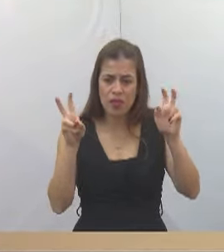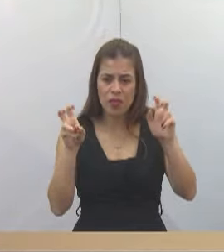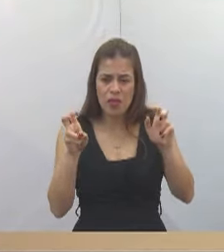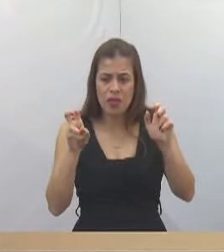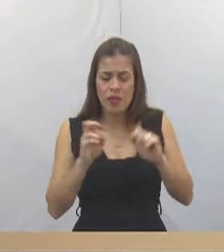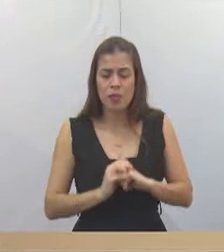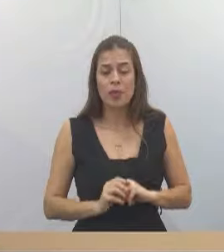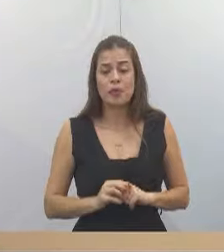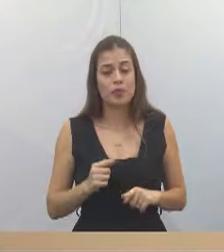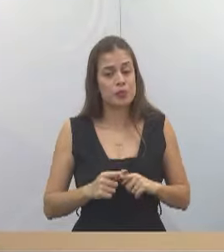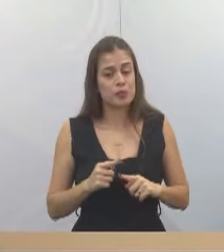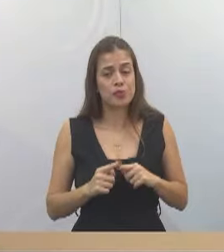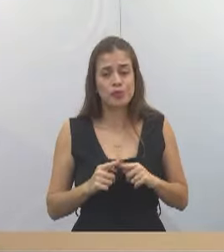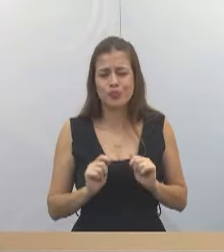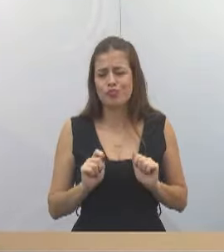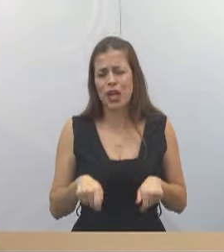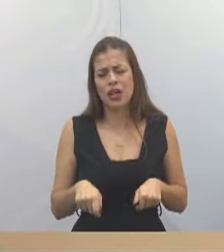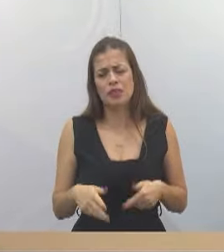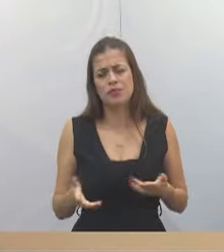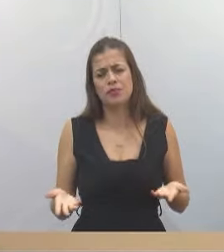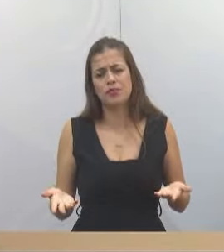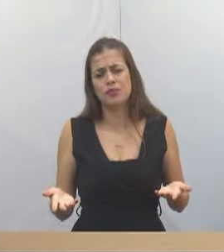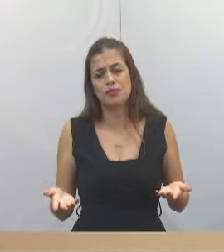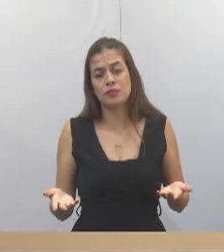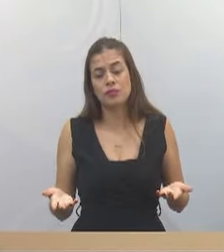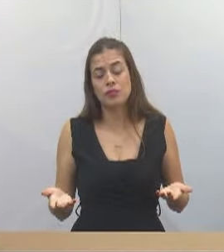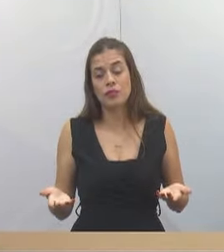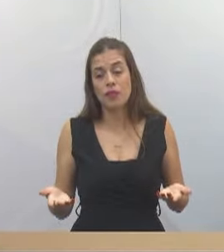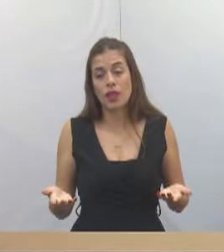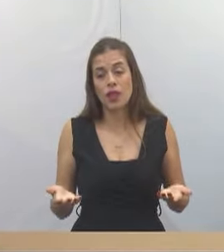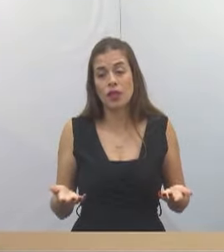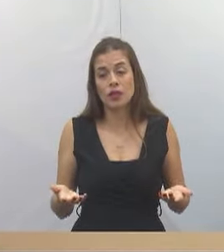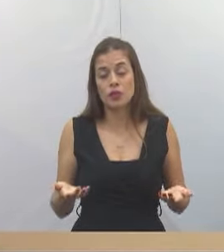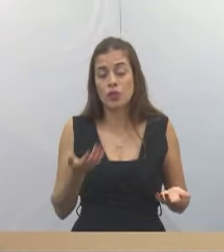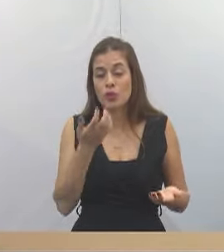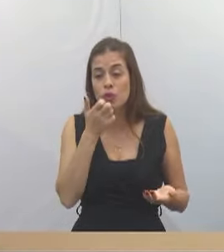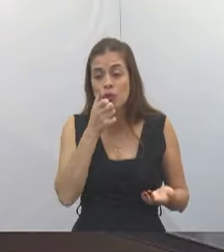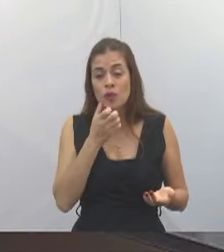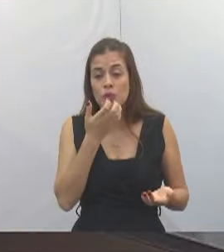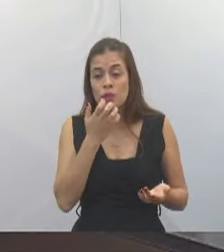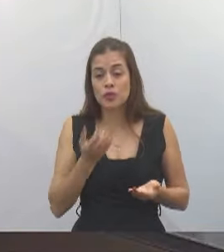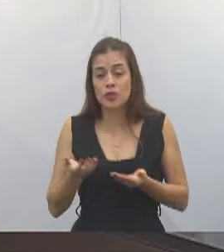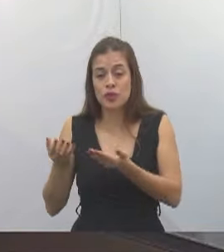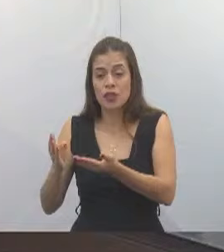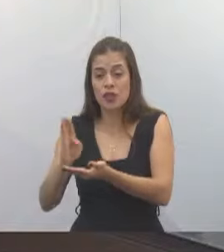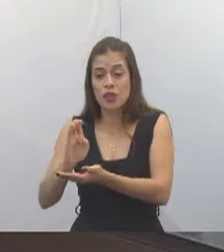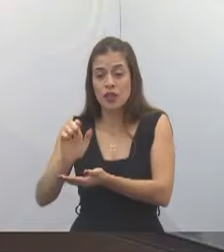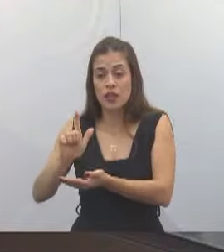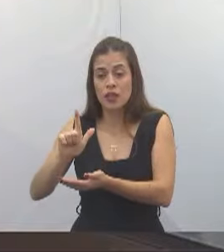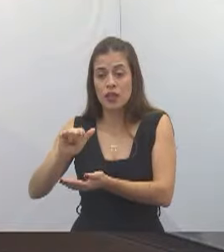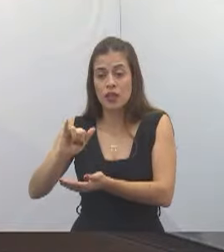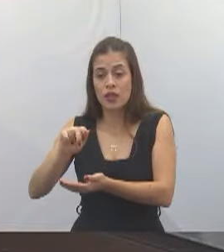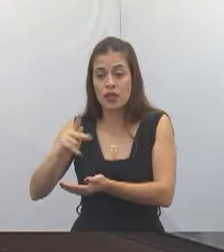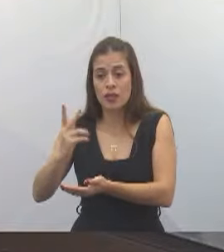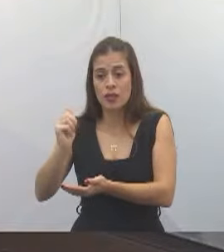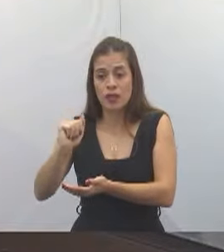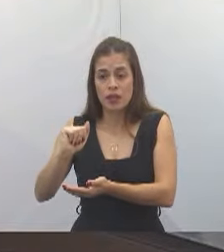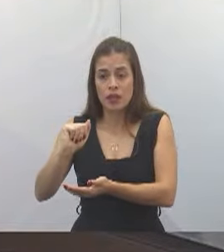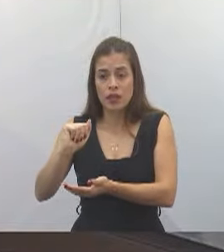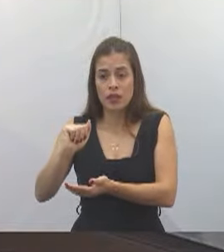Esse é o tema, porque aí é demais. Pois não, vereador? Uma vez eu doei uma cachorrinha, que era Belinha, que inclusive está na porta do